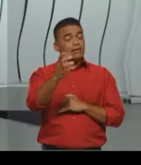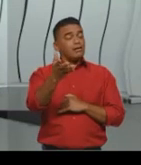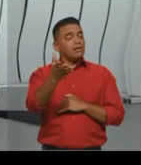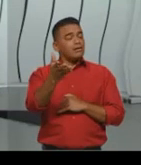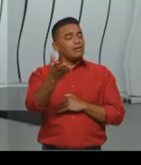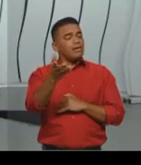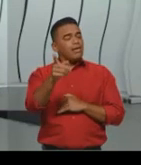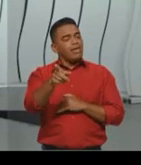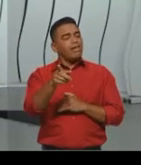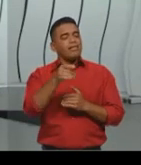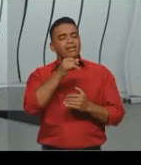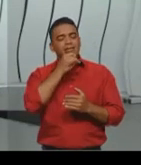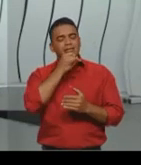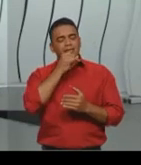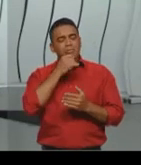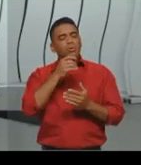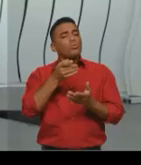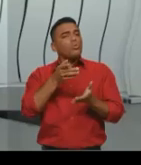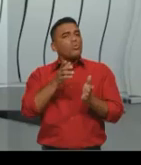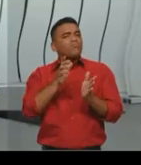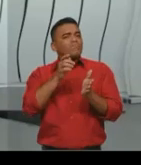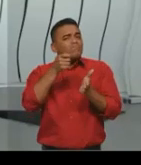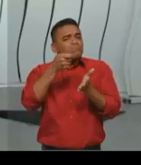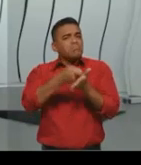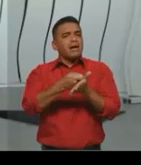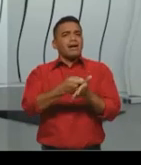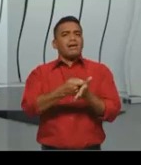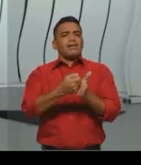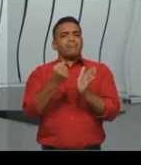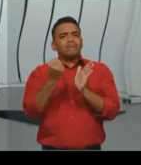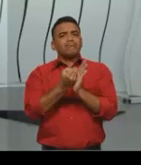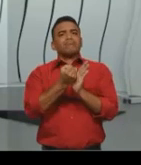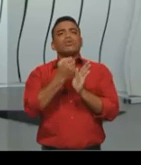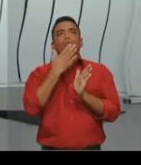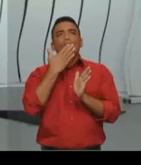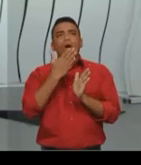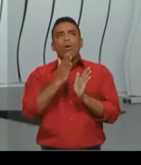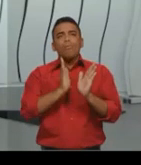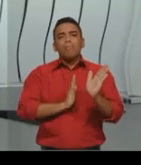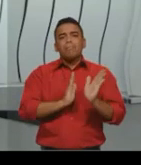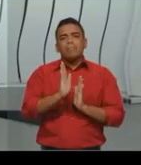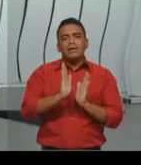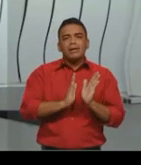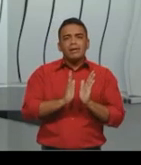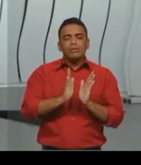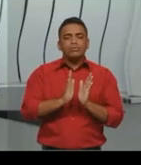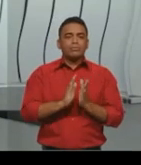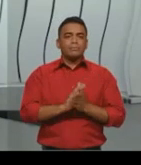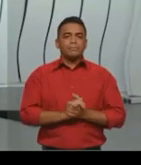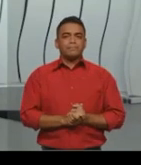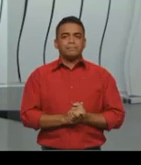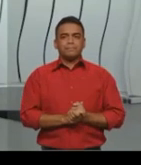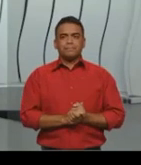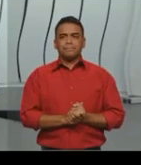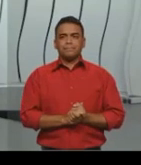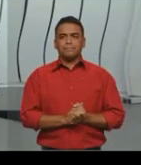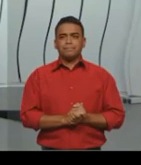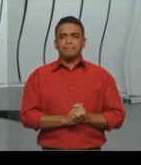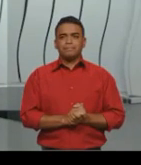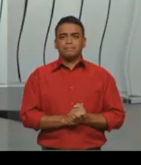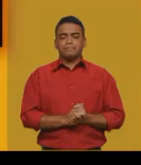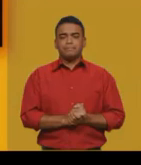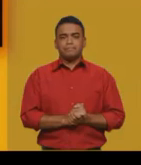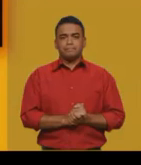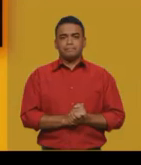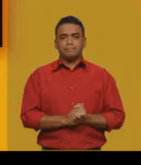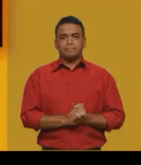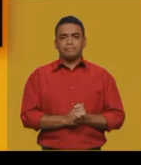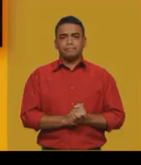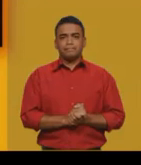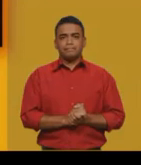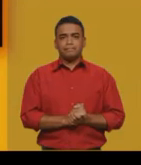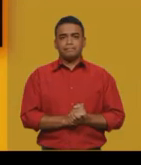ir firmando o tempo, né? Então, from this it is believed that he was born